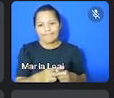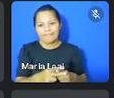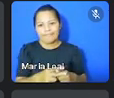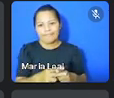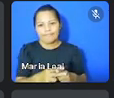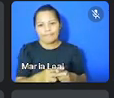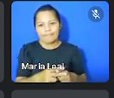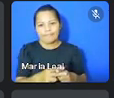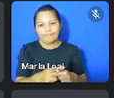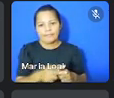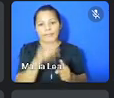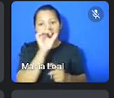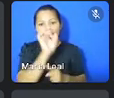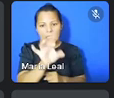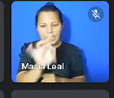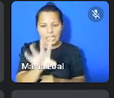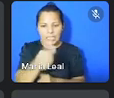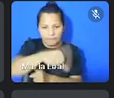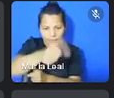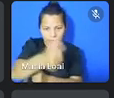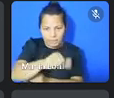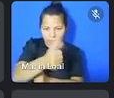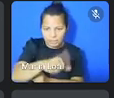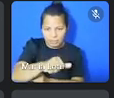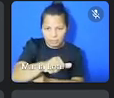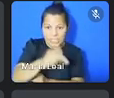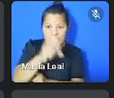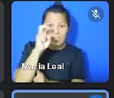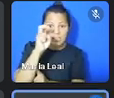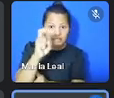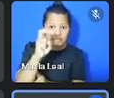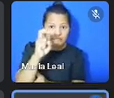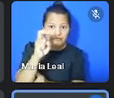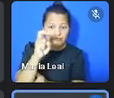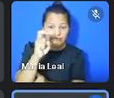Mas cada avaliação só vale 5,